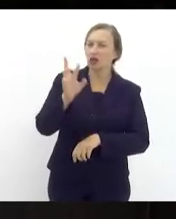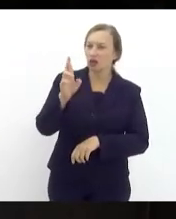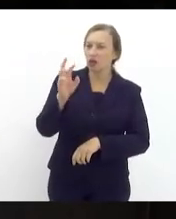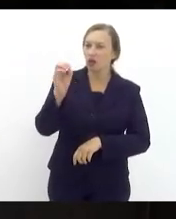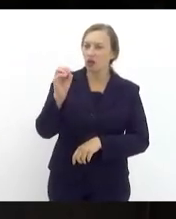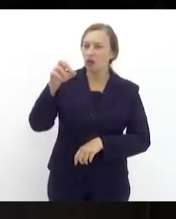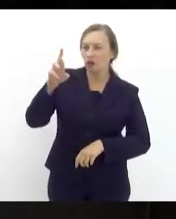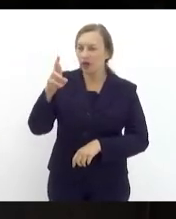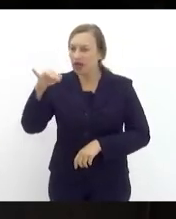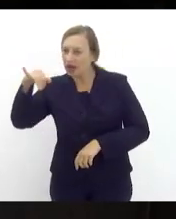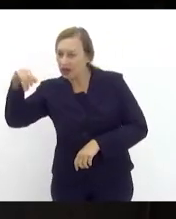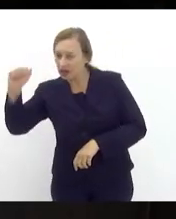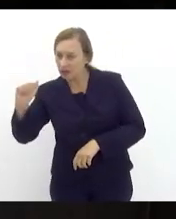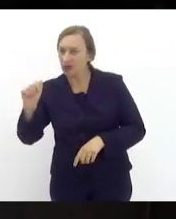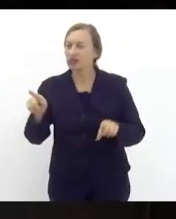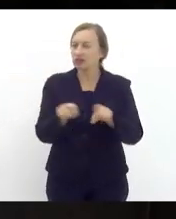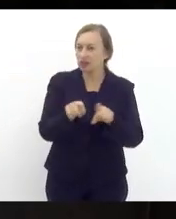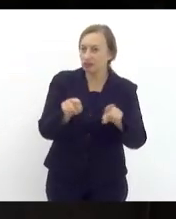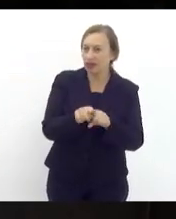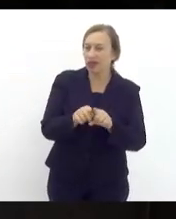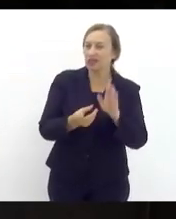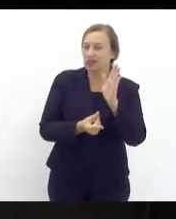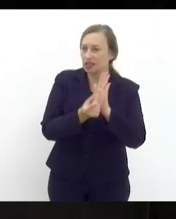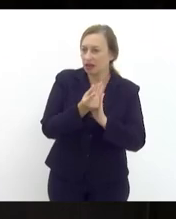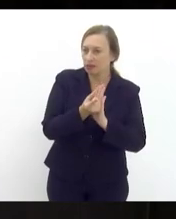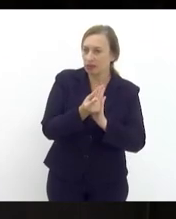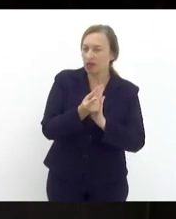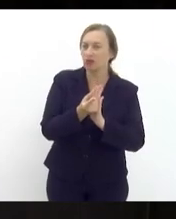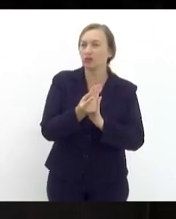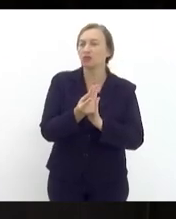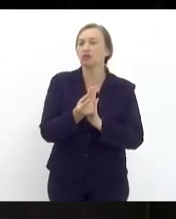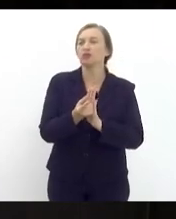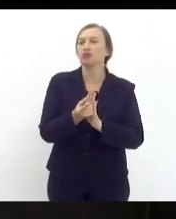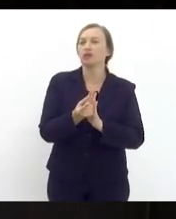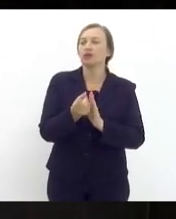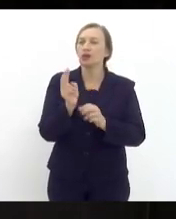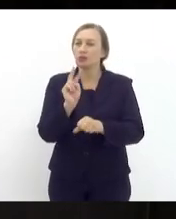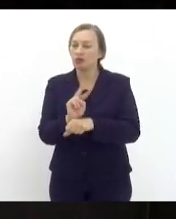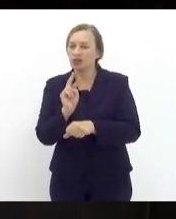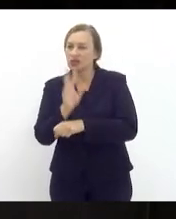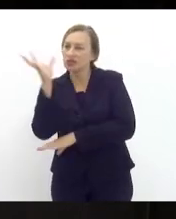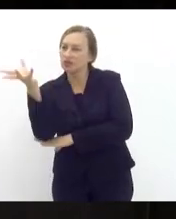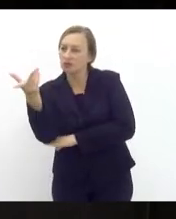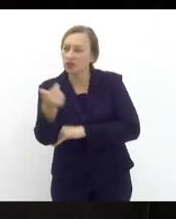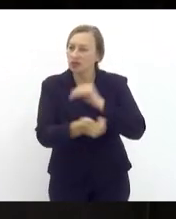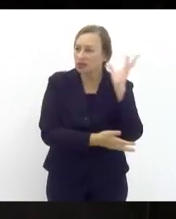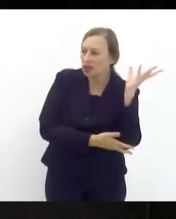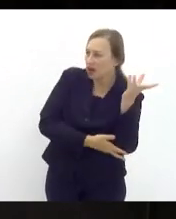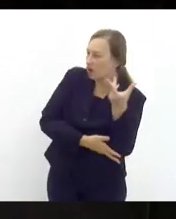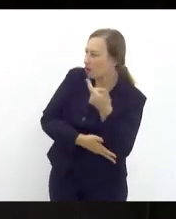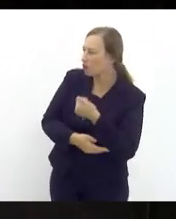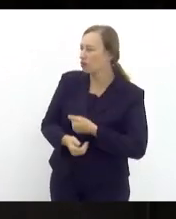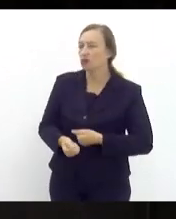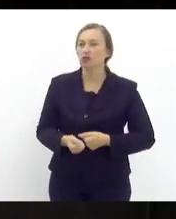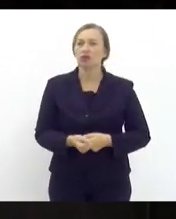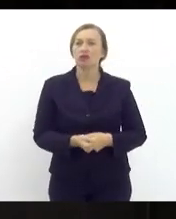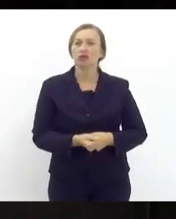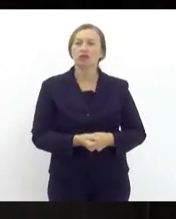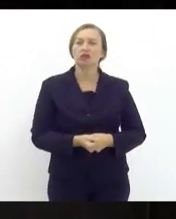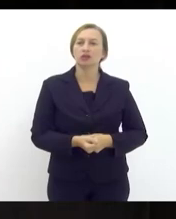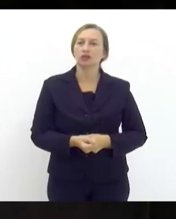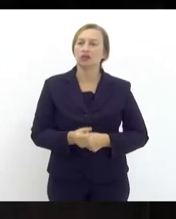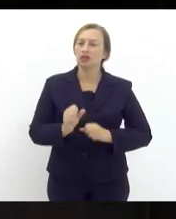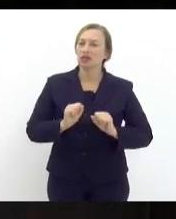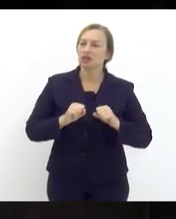questão do saneamento ambiental a preservação ambiental questão do da Defesa